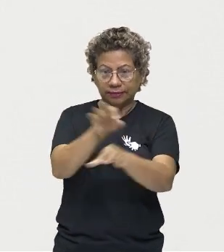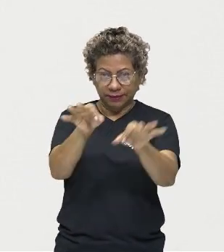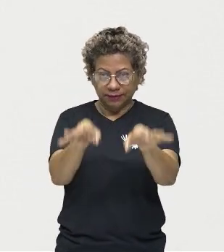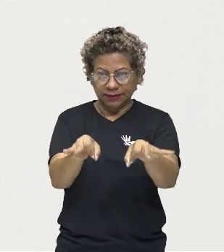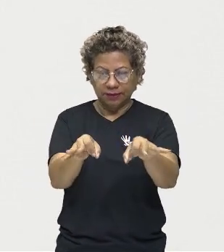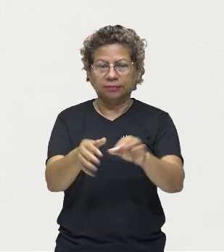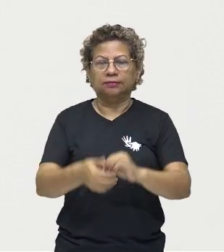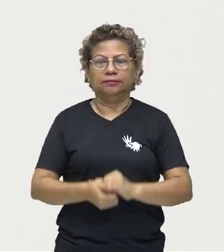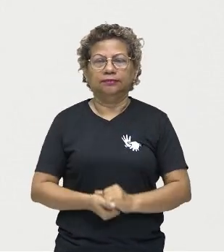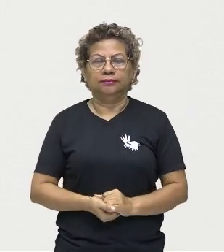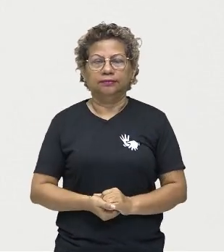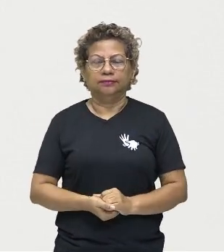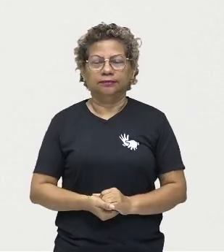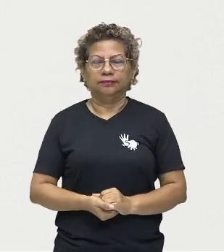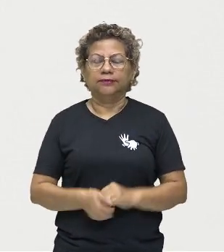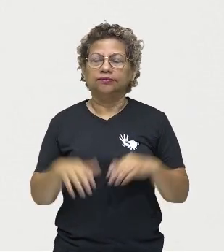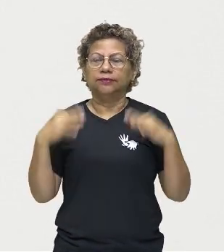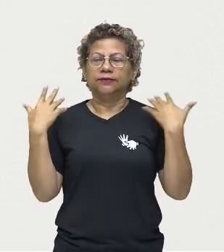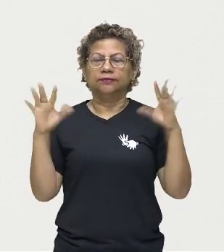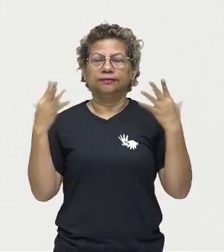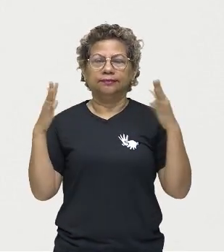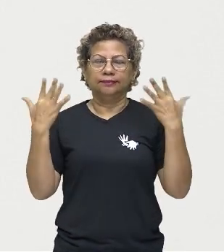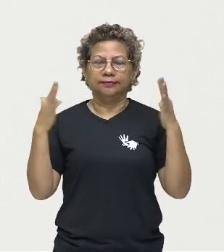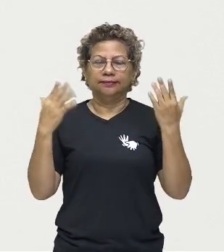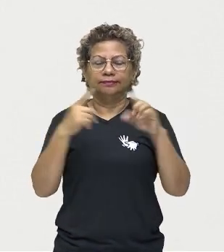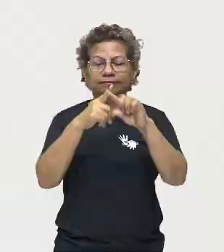Perfeito? Muito bem.